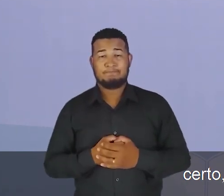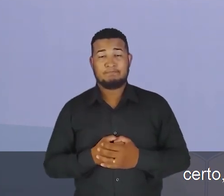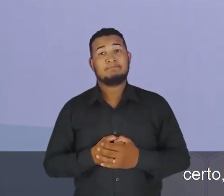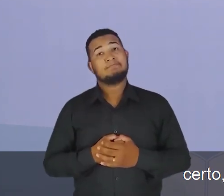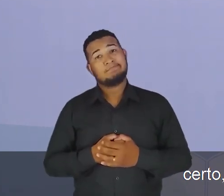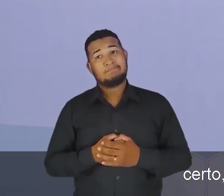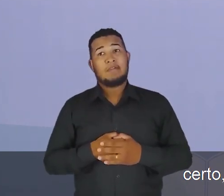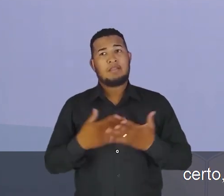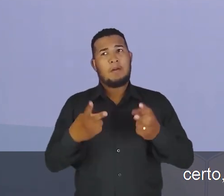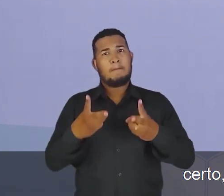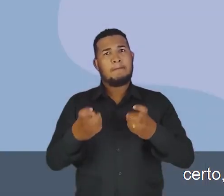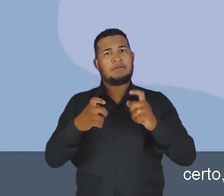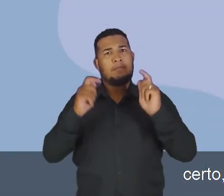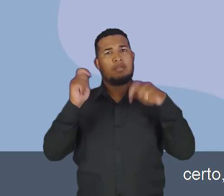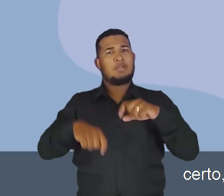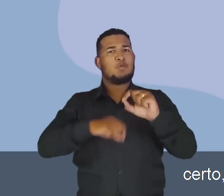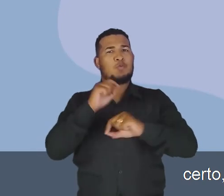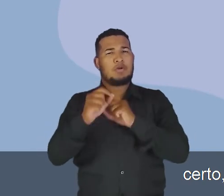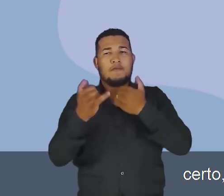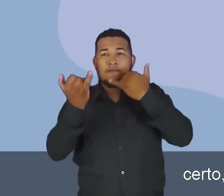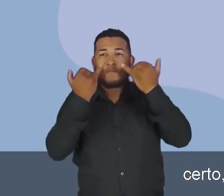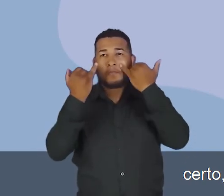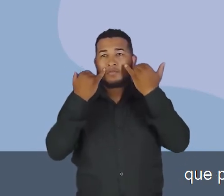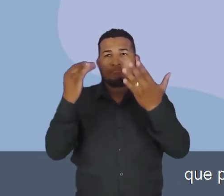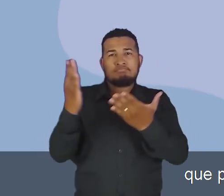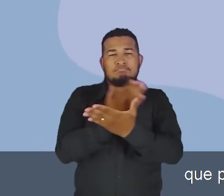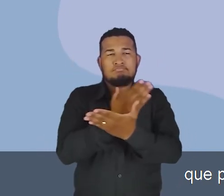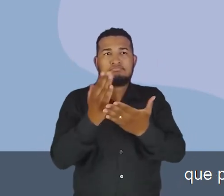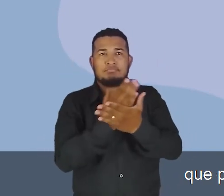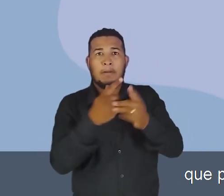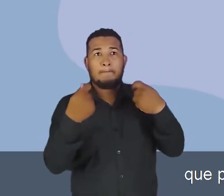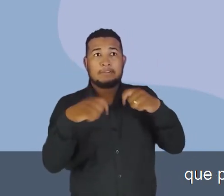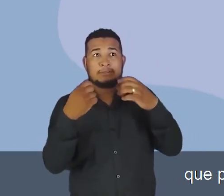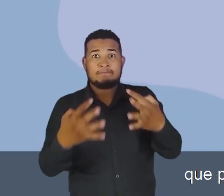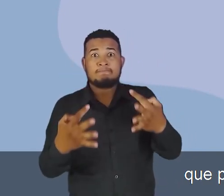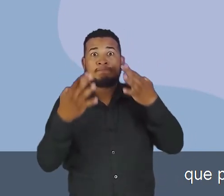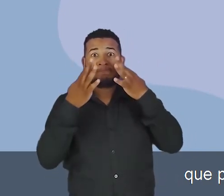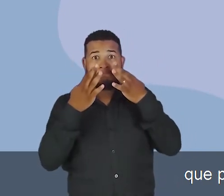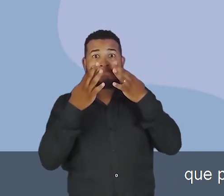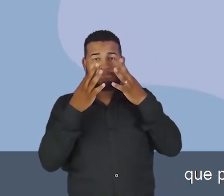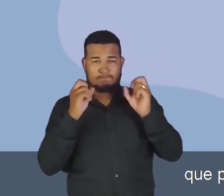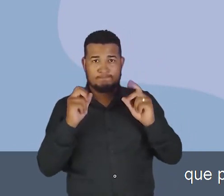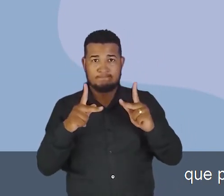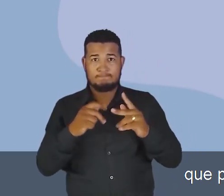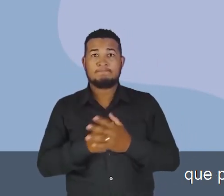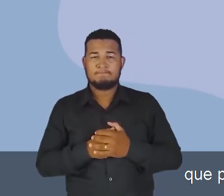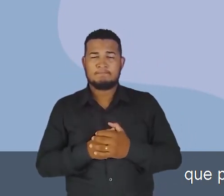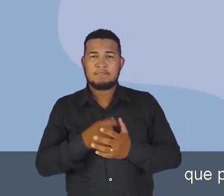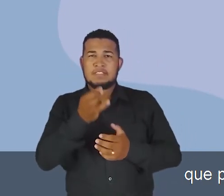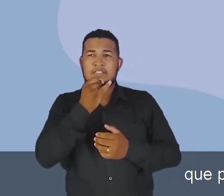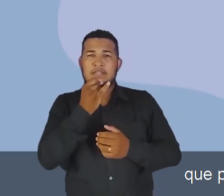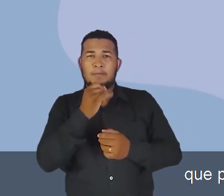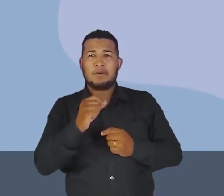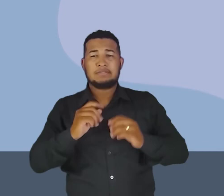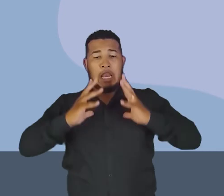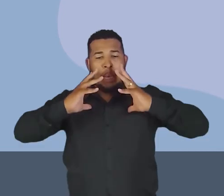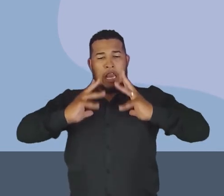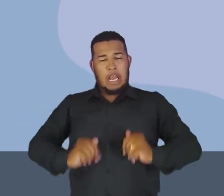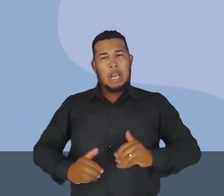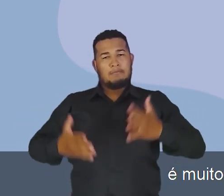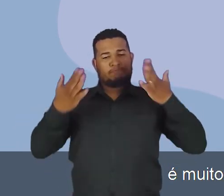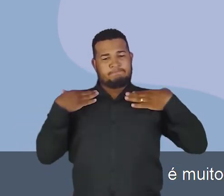Então, perceba na imagem alguns dados que você tem que prestar muita atenção, certo? A falta de hábito de